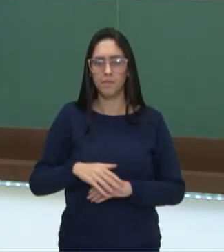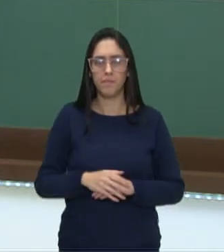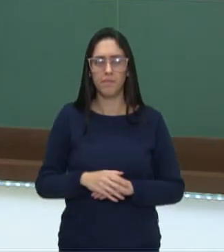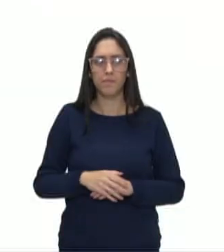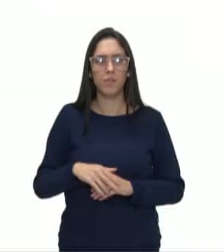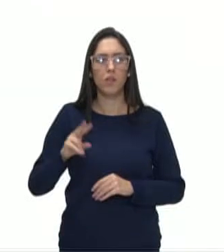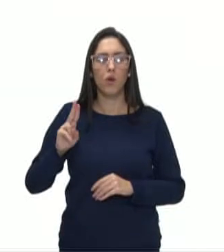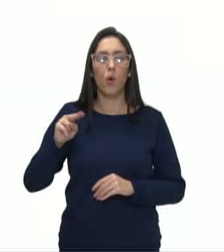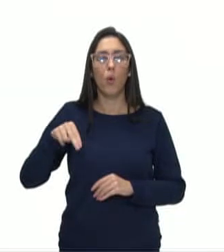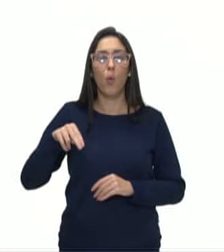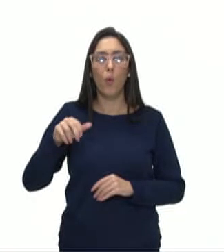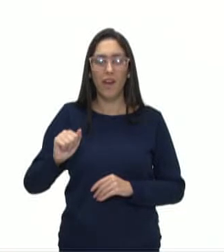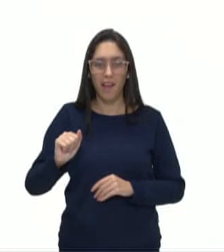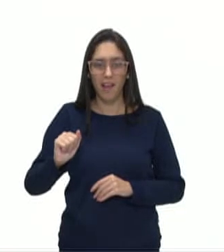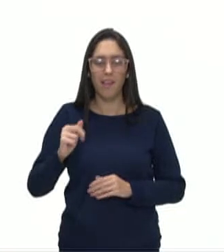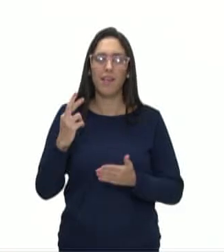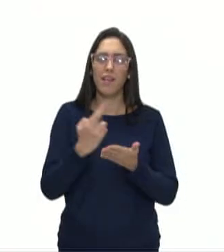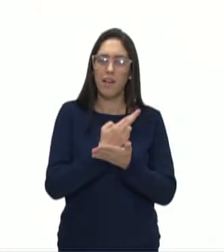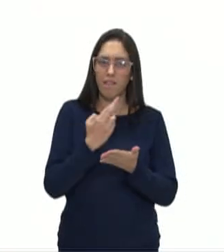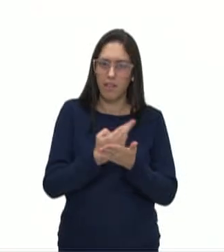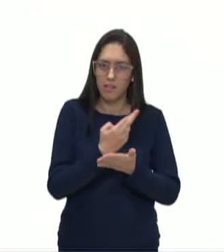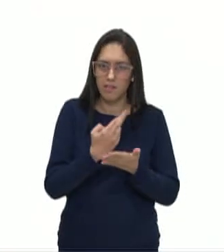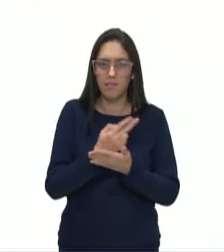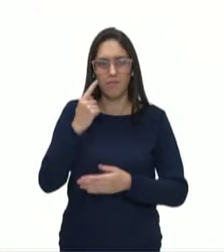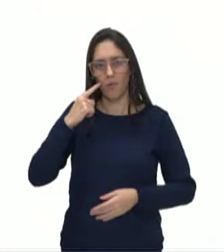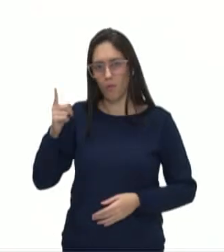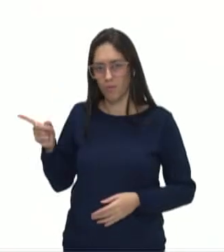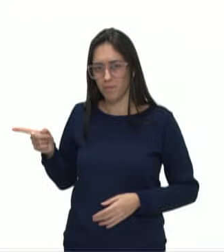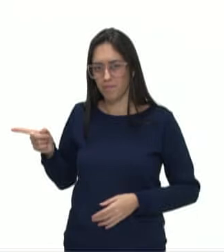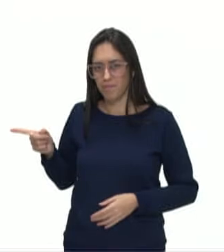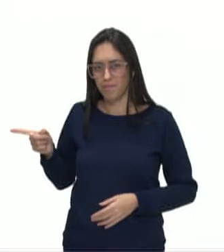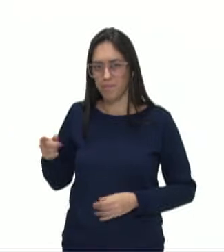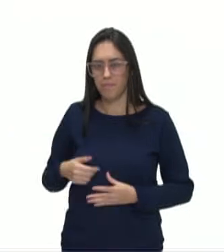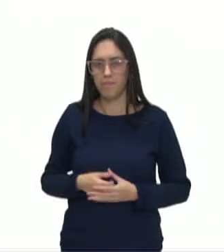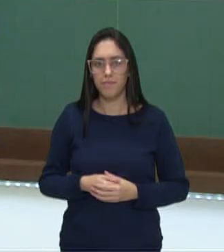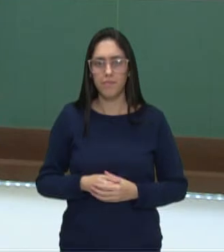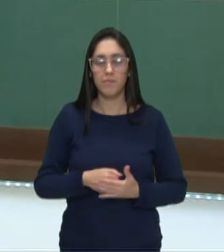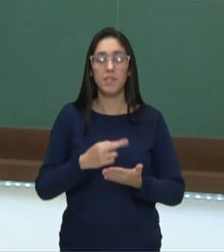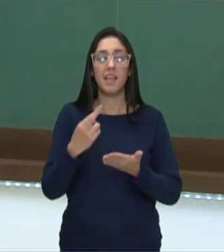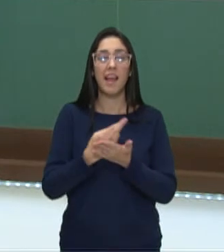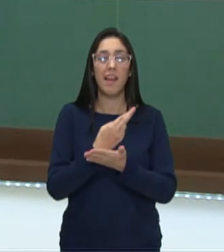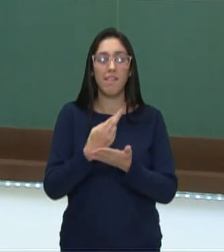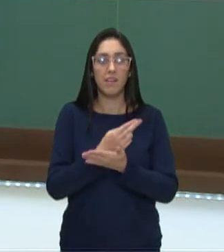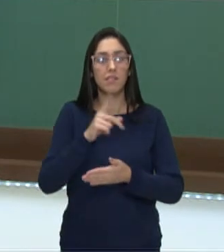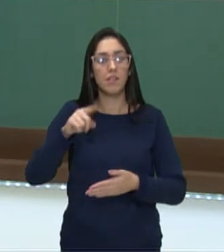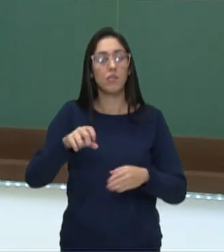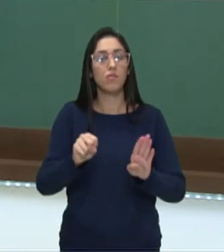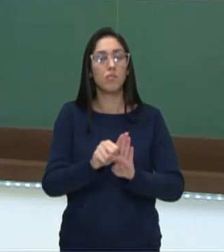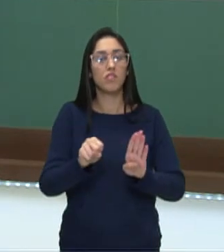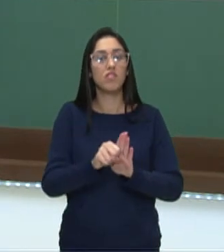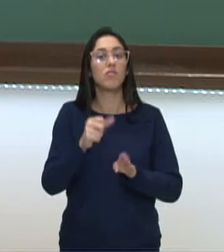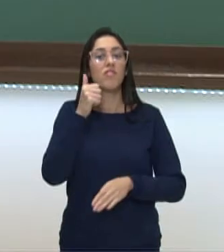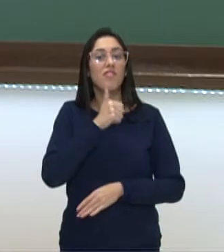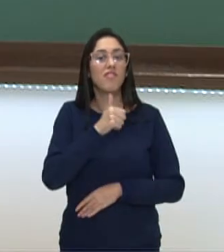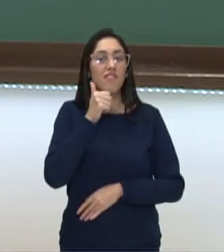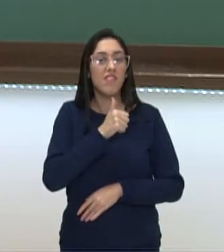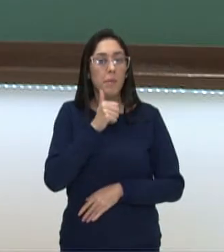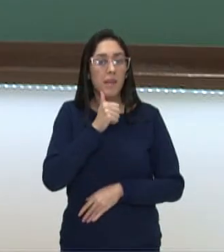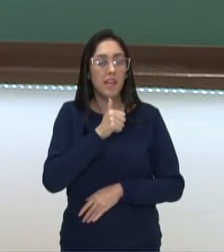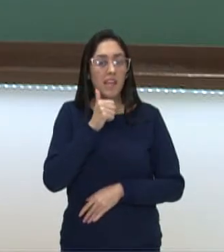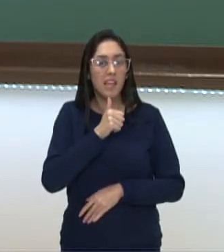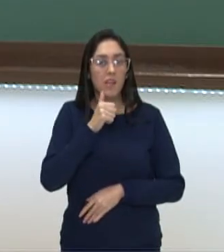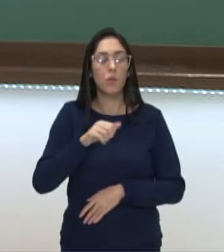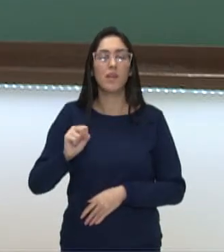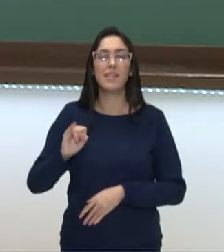Una revista. Olha aqui, ó. Revista é substantivo feminino